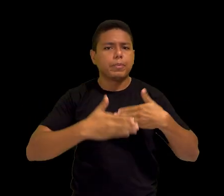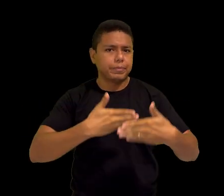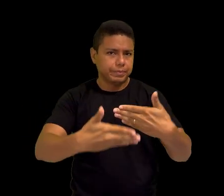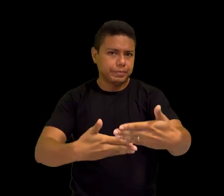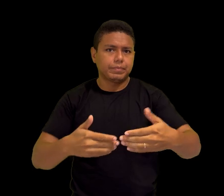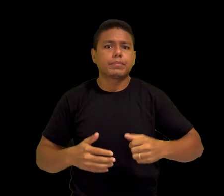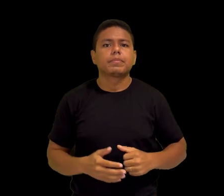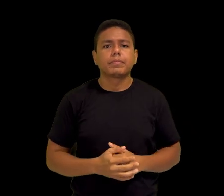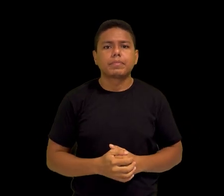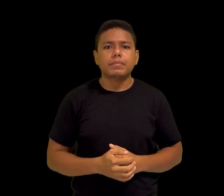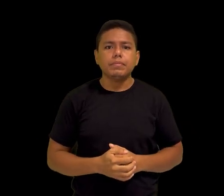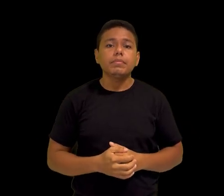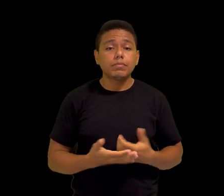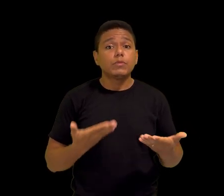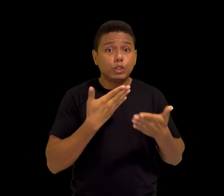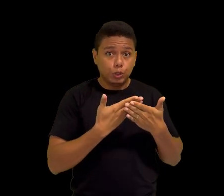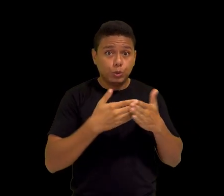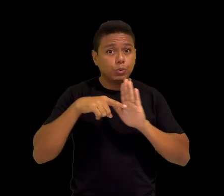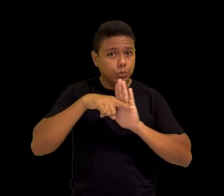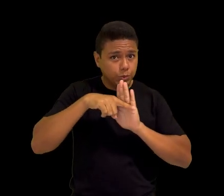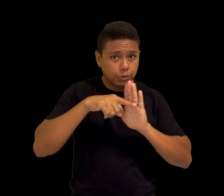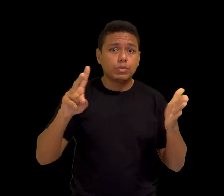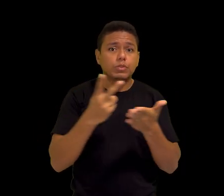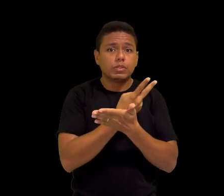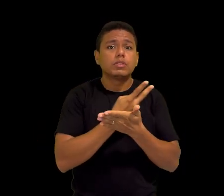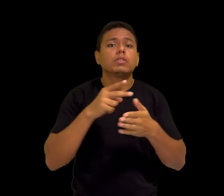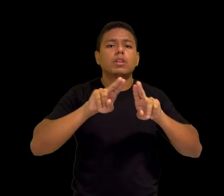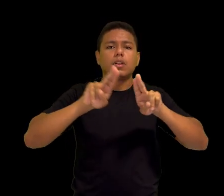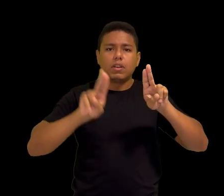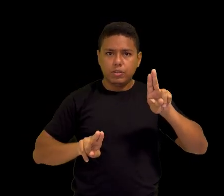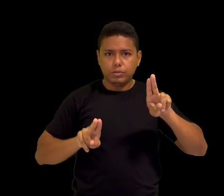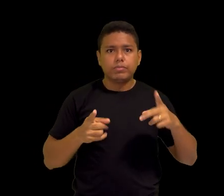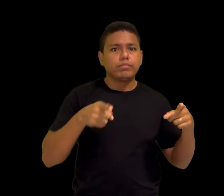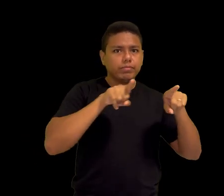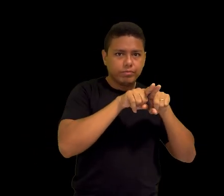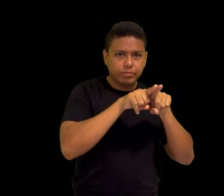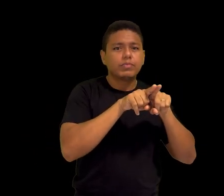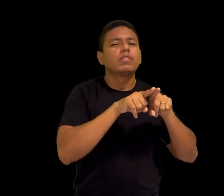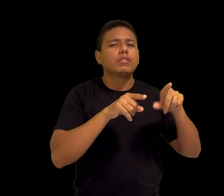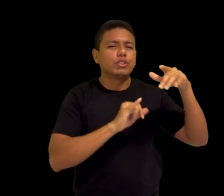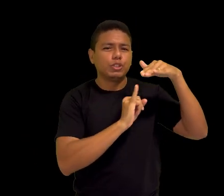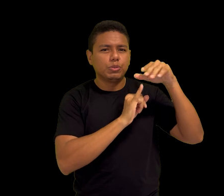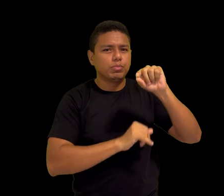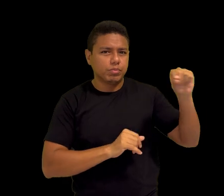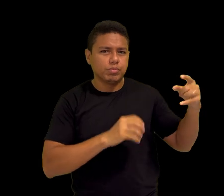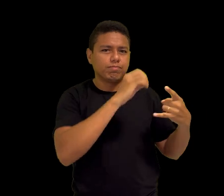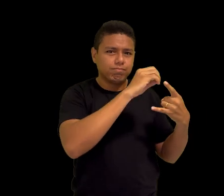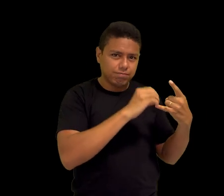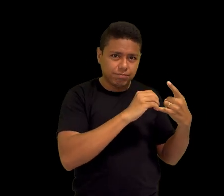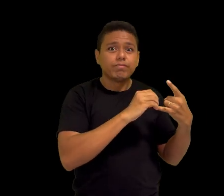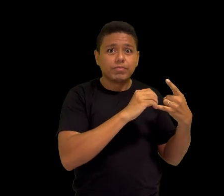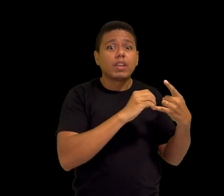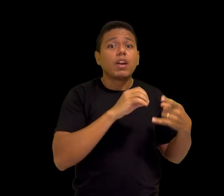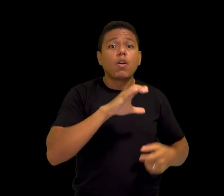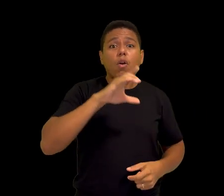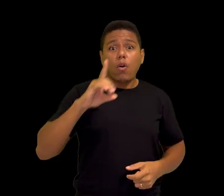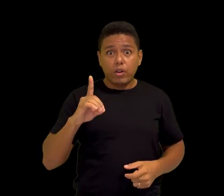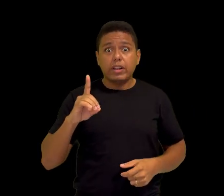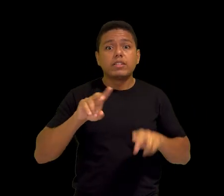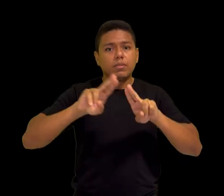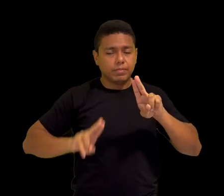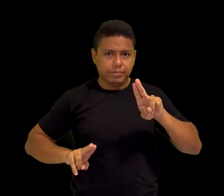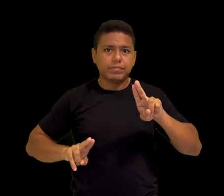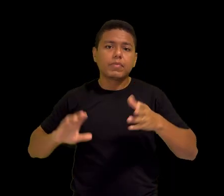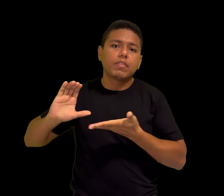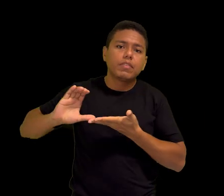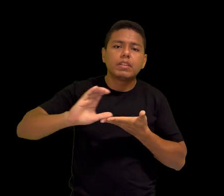agora. Esse estudo foi realizado pela UFRJ, junto com a UF, com a Fiocruz e com a UERJ, sob coordenação da UFRJ, e